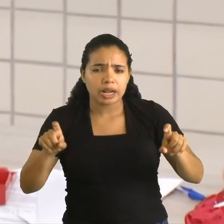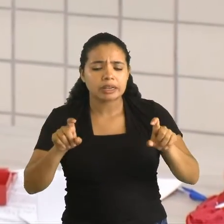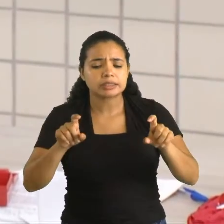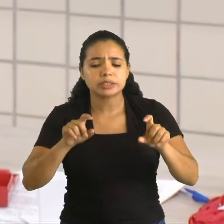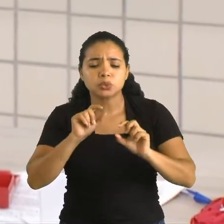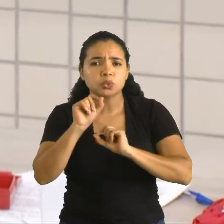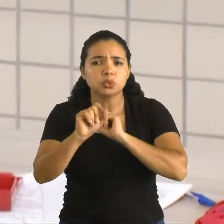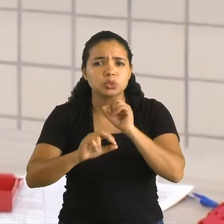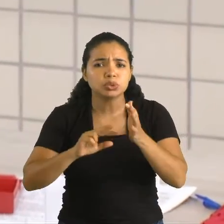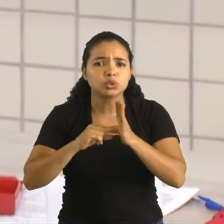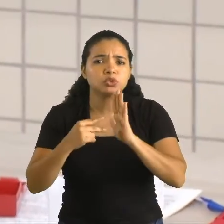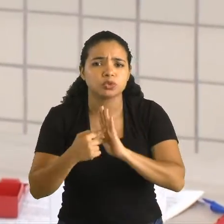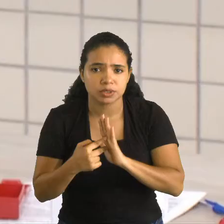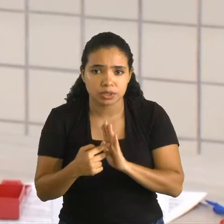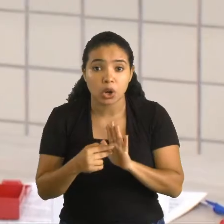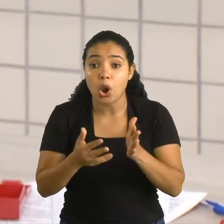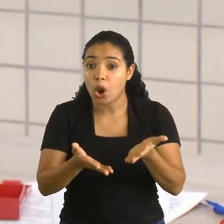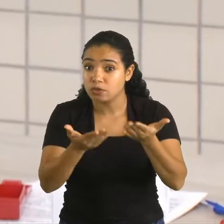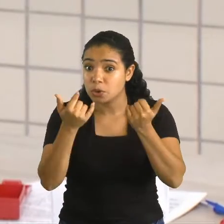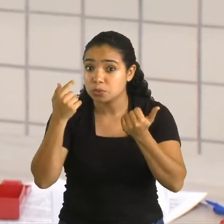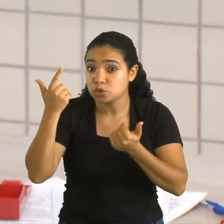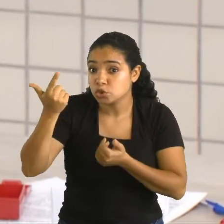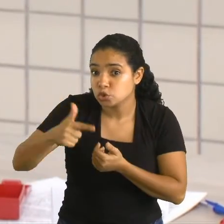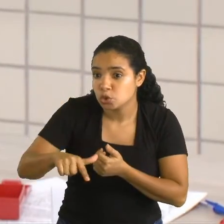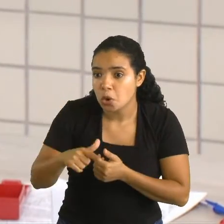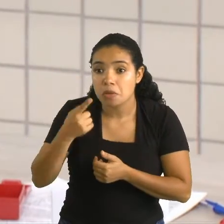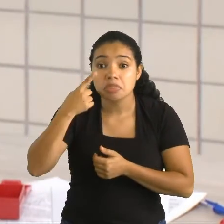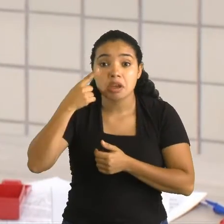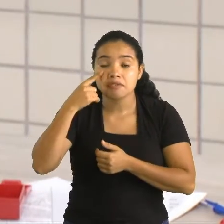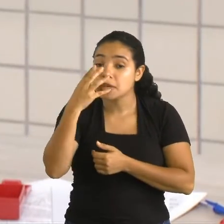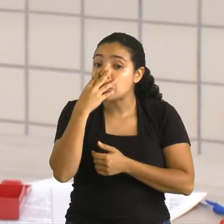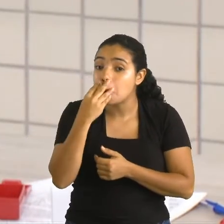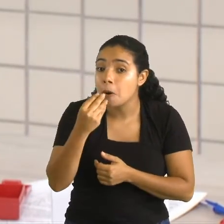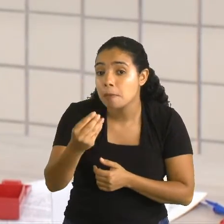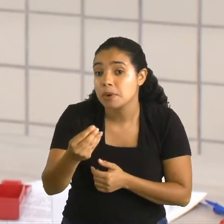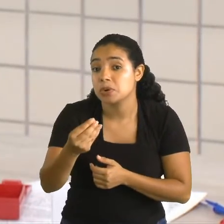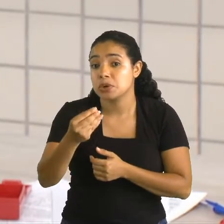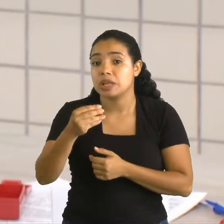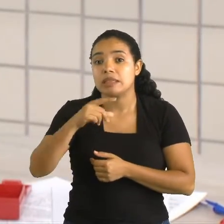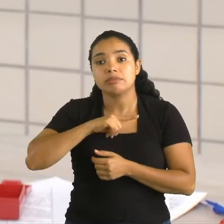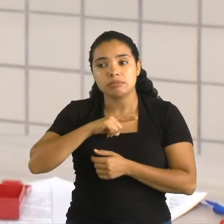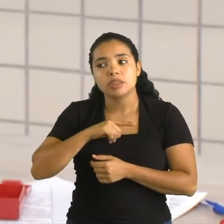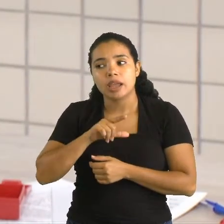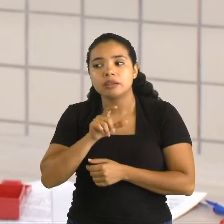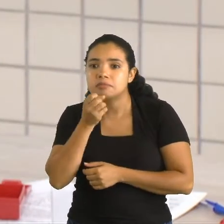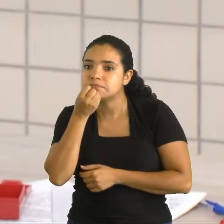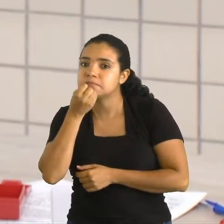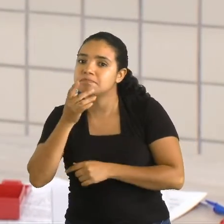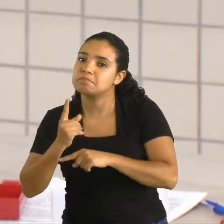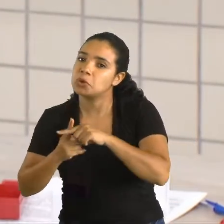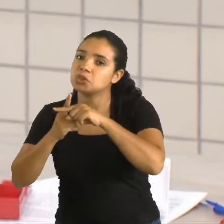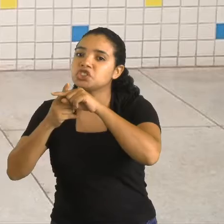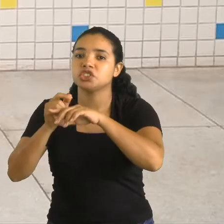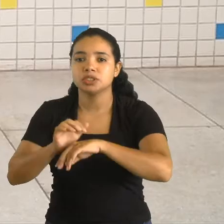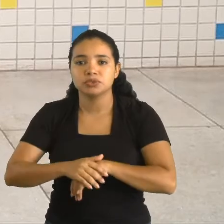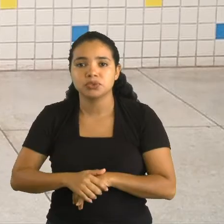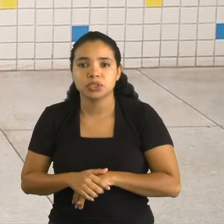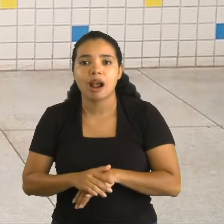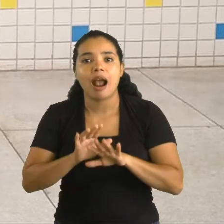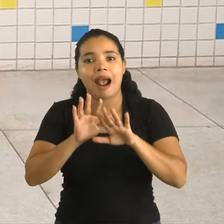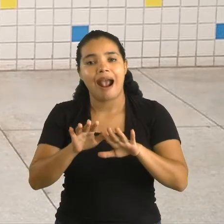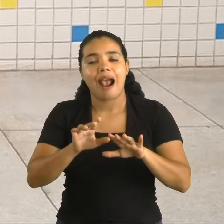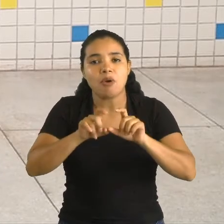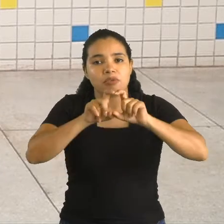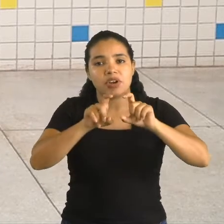essa? Vamos de novo? Tá vendo, dona Raposa? Também tem um lado bom. Então, é uma frase